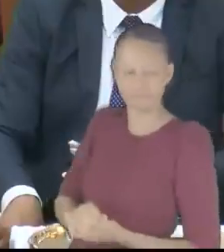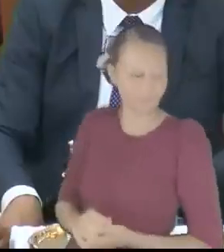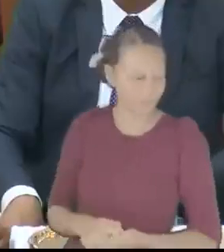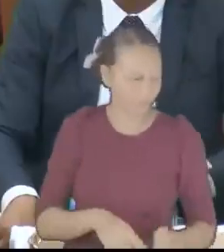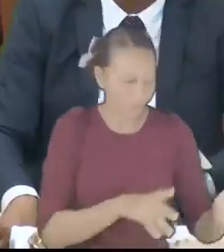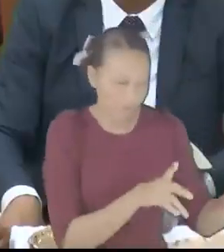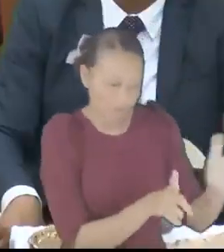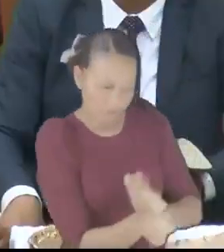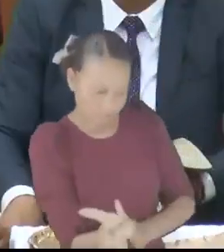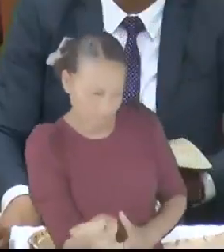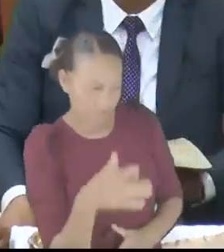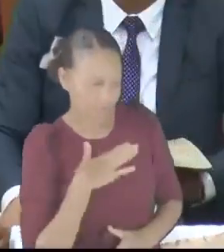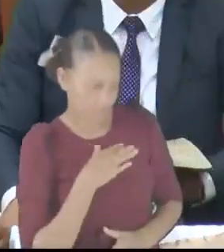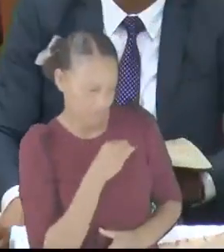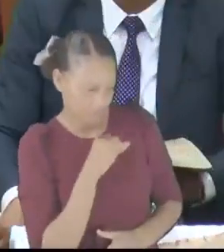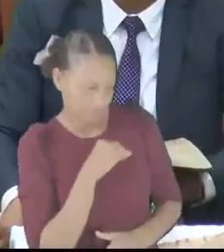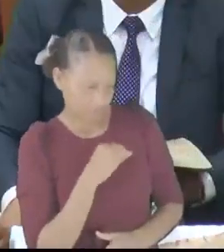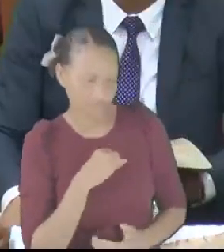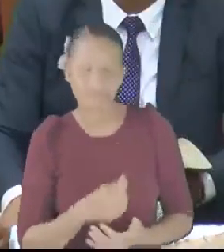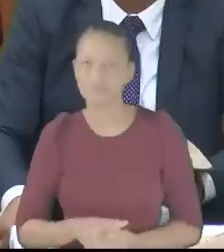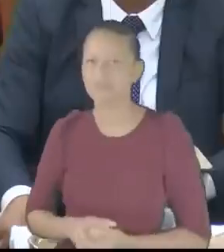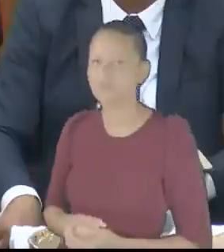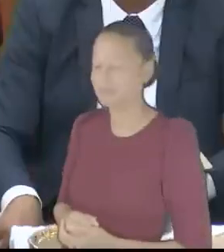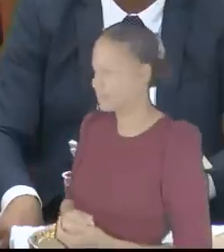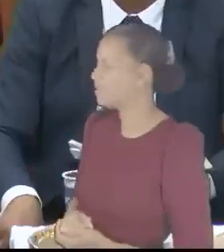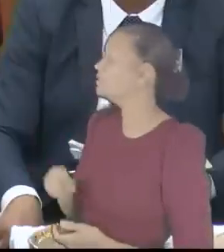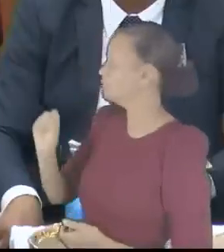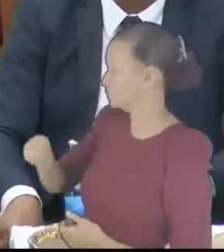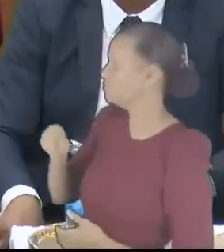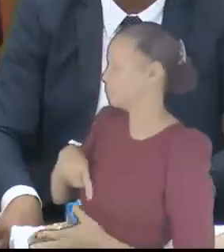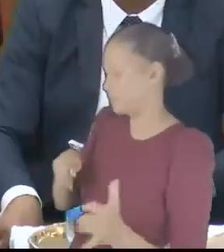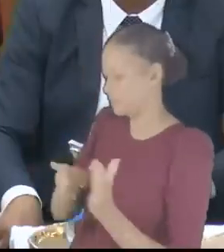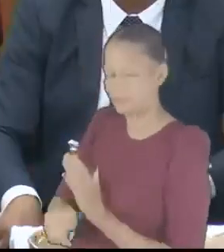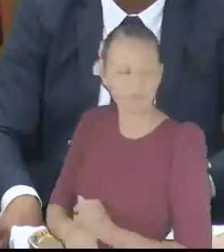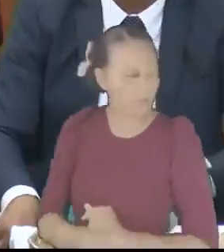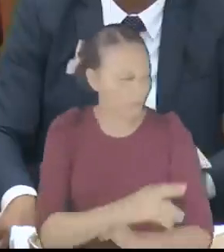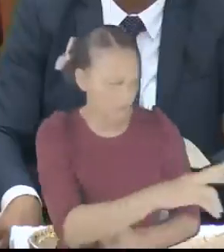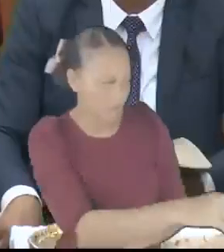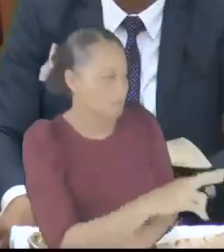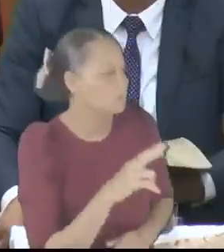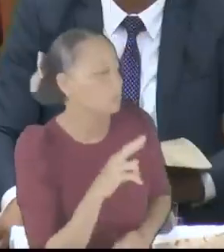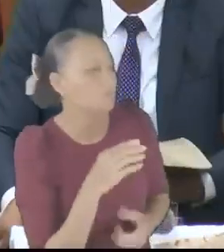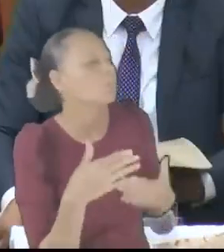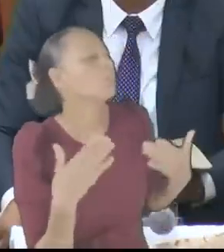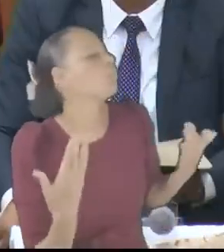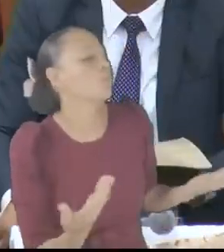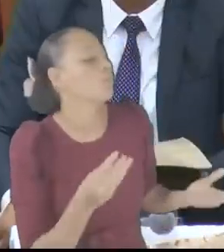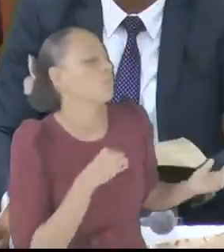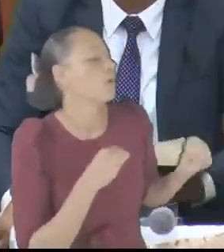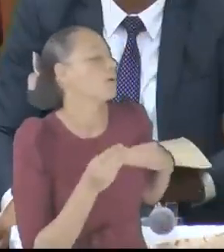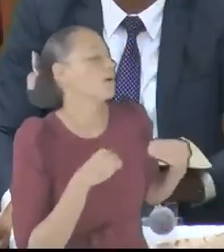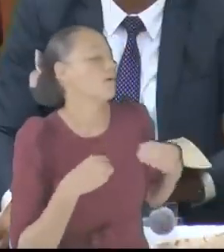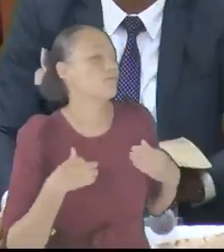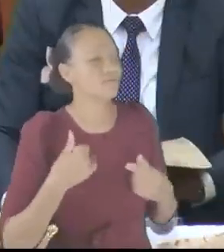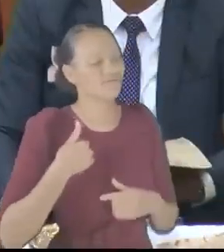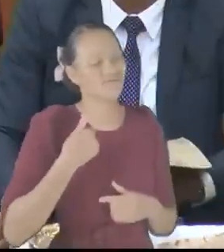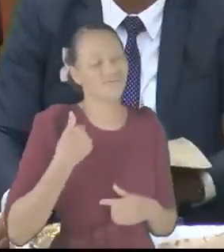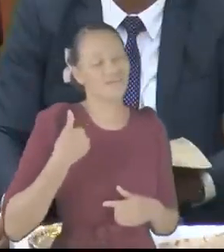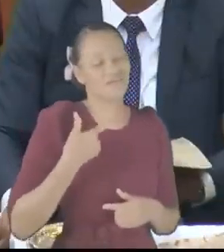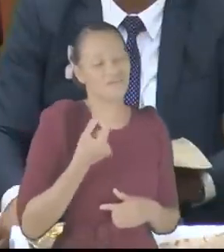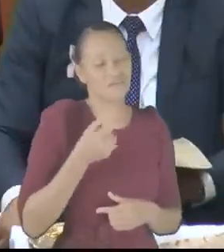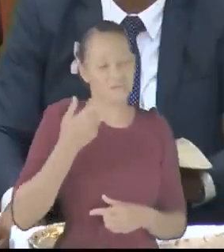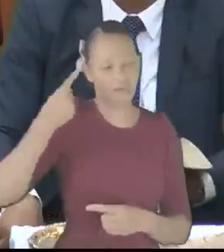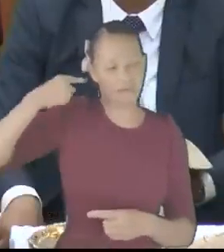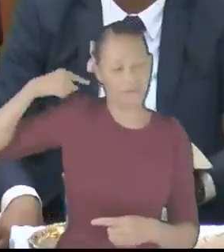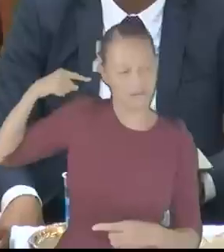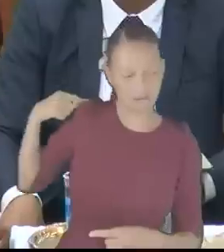e a senhora perguntou o meu pecado? Ela disse: perguntei. E ele disse à senhora qual foi o pecado que eu cometi quando eu tinha 20